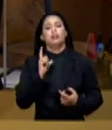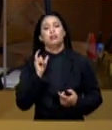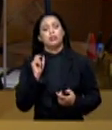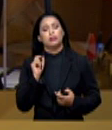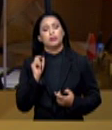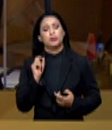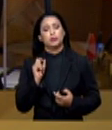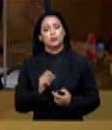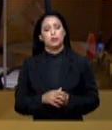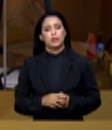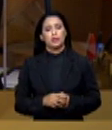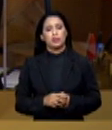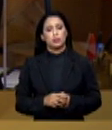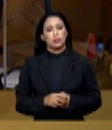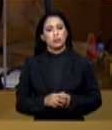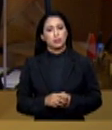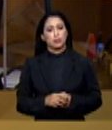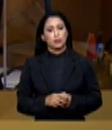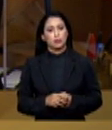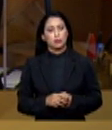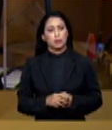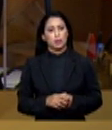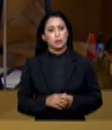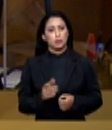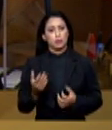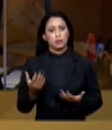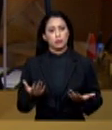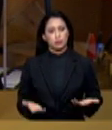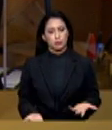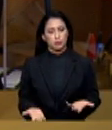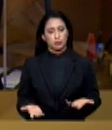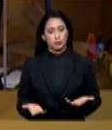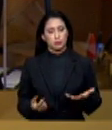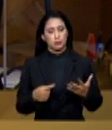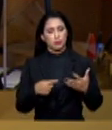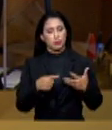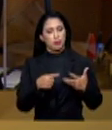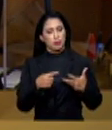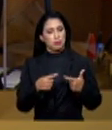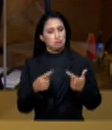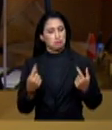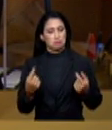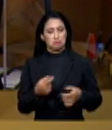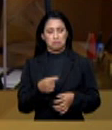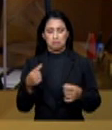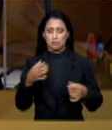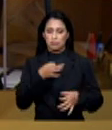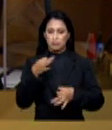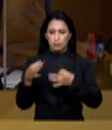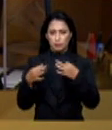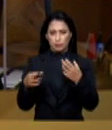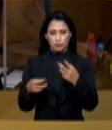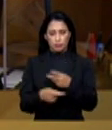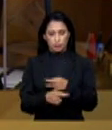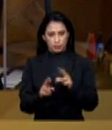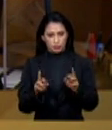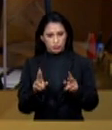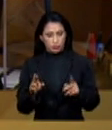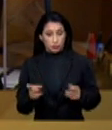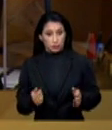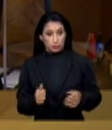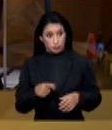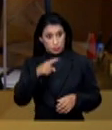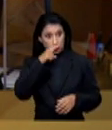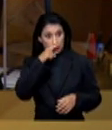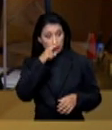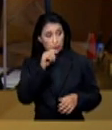de fato a iluminação dessas controversos e aponta que a